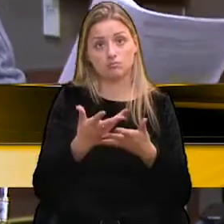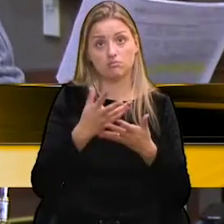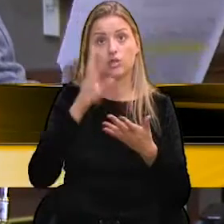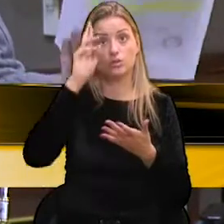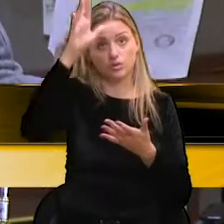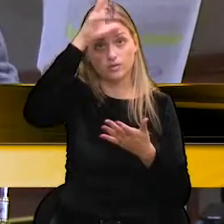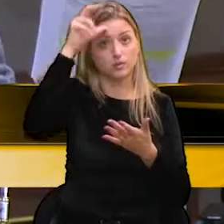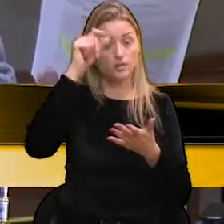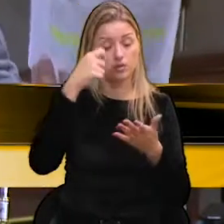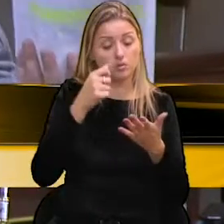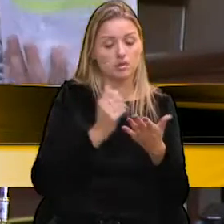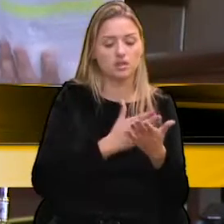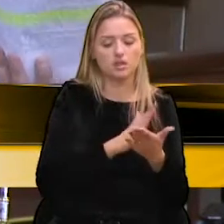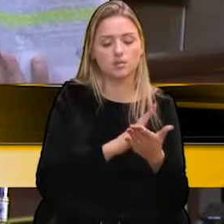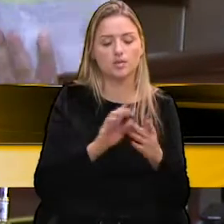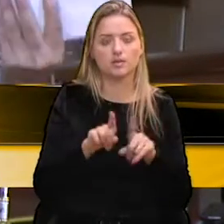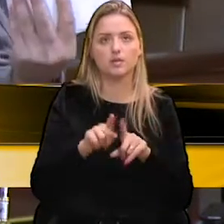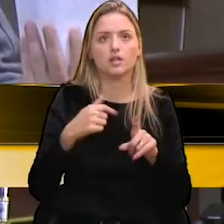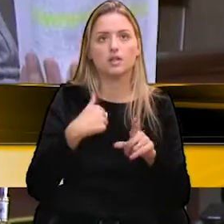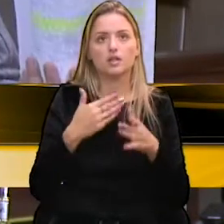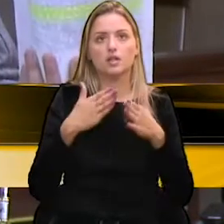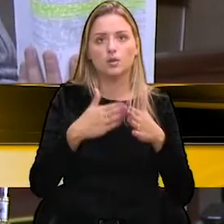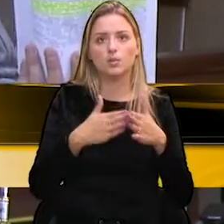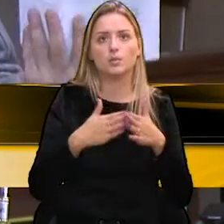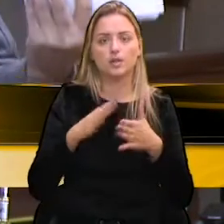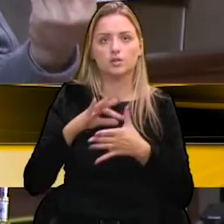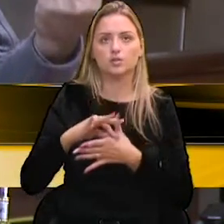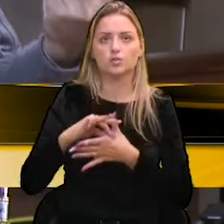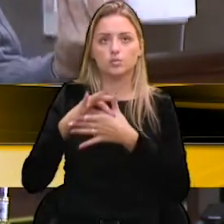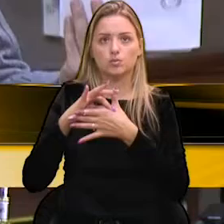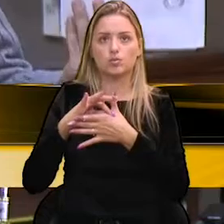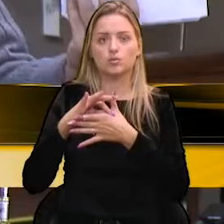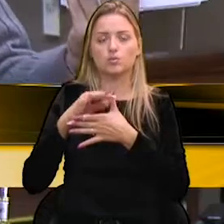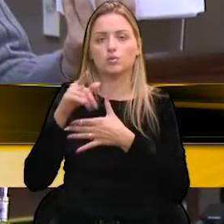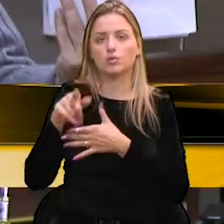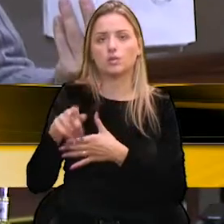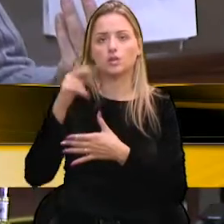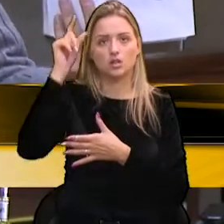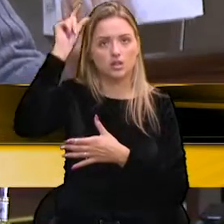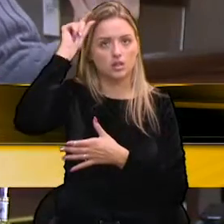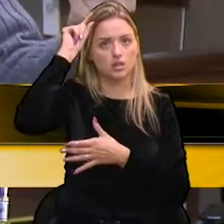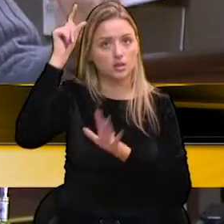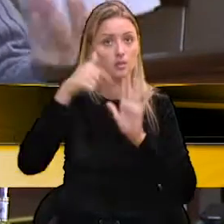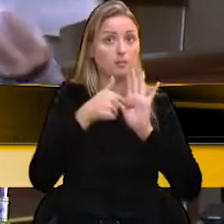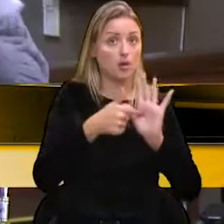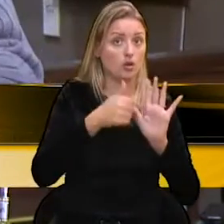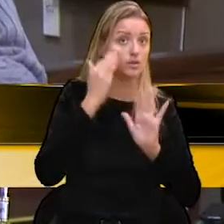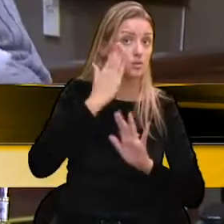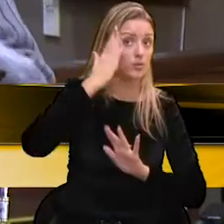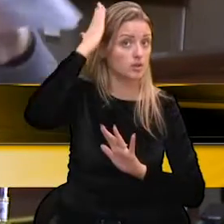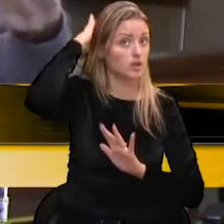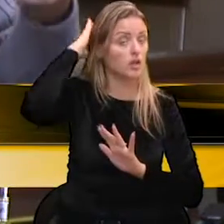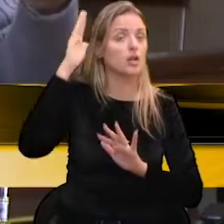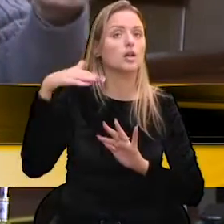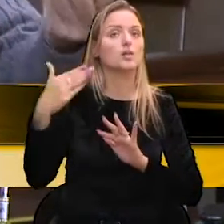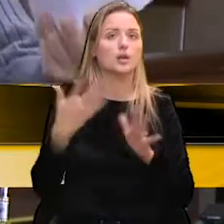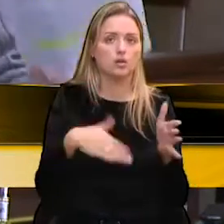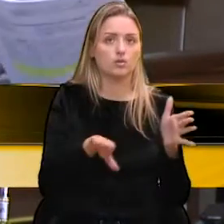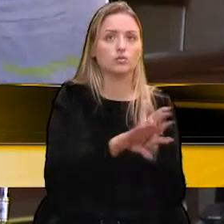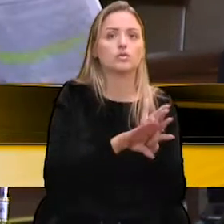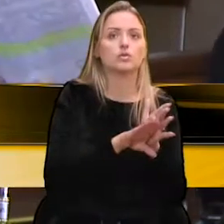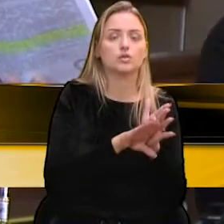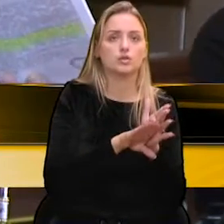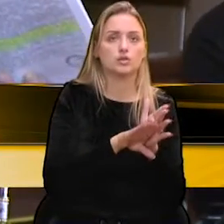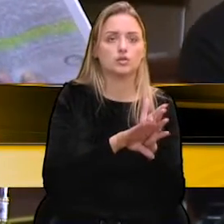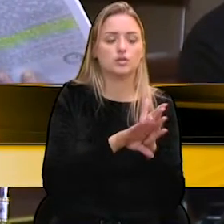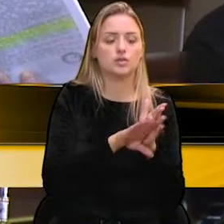esse projeto. Então, eu já peço a compreensão do líder do governo, que leva de antemão para o prefeito, para que no momento que chegar até ele, que,